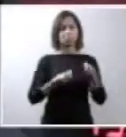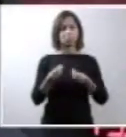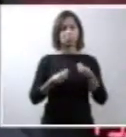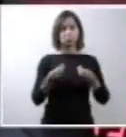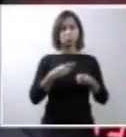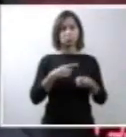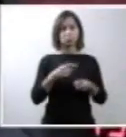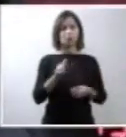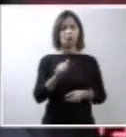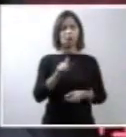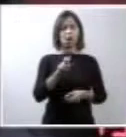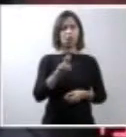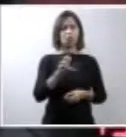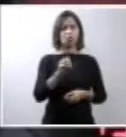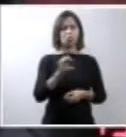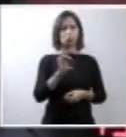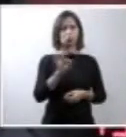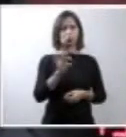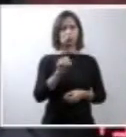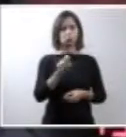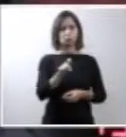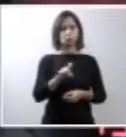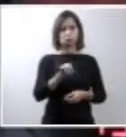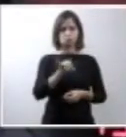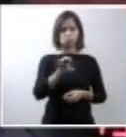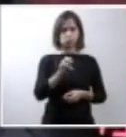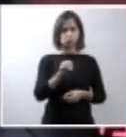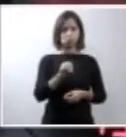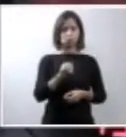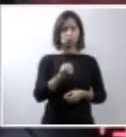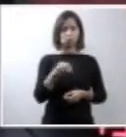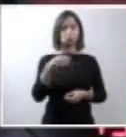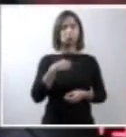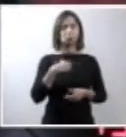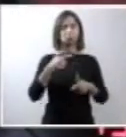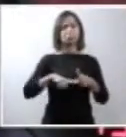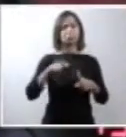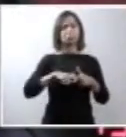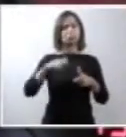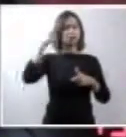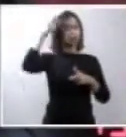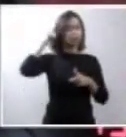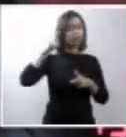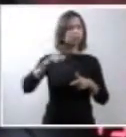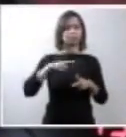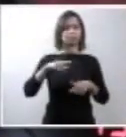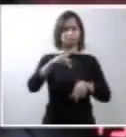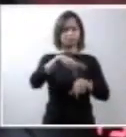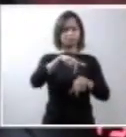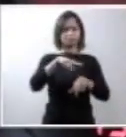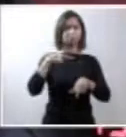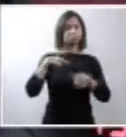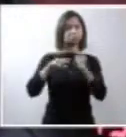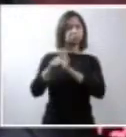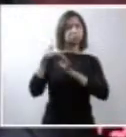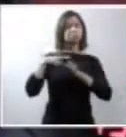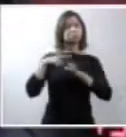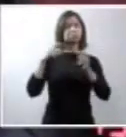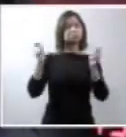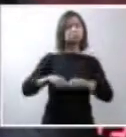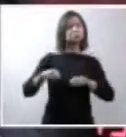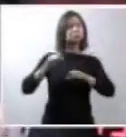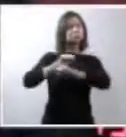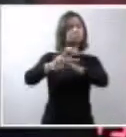dos agrotóxicos no aumento da produção da anencefalia no país. Portanto, se ela puder esclarecer um pouco